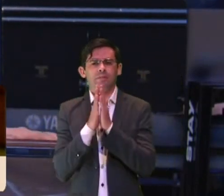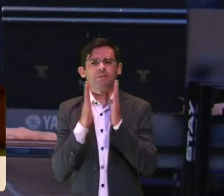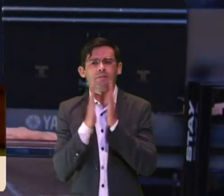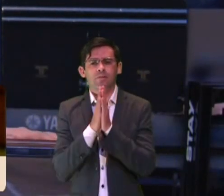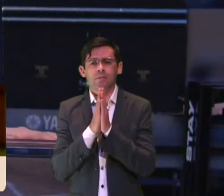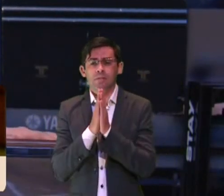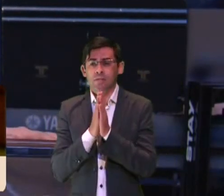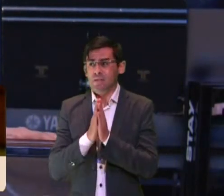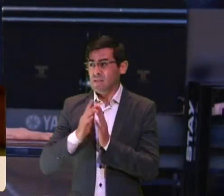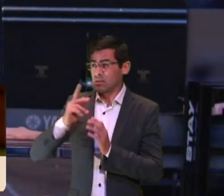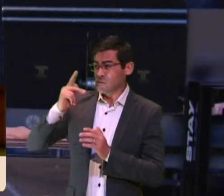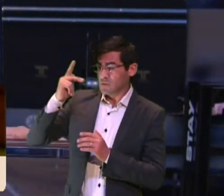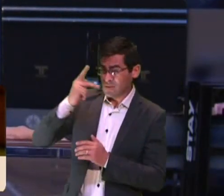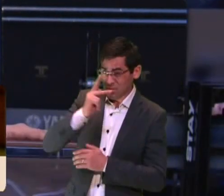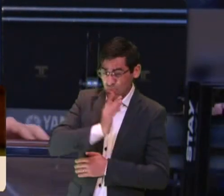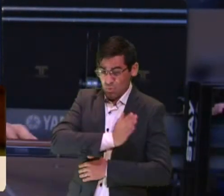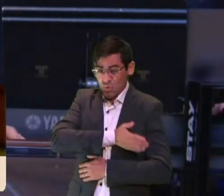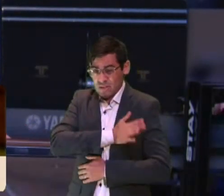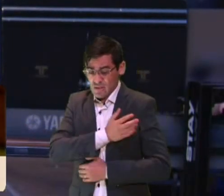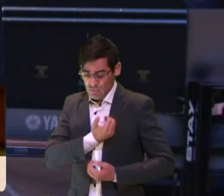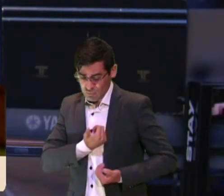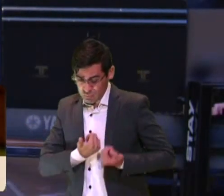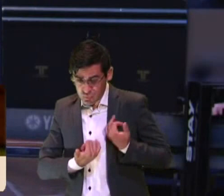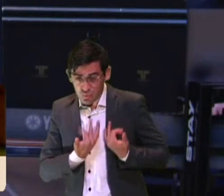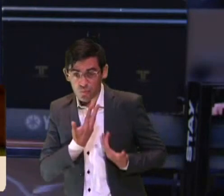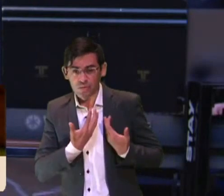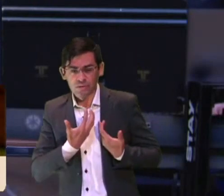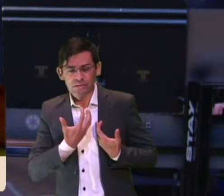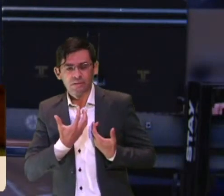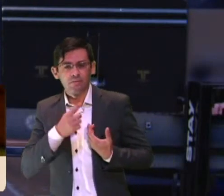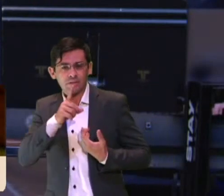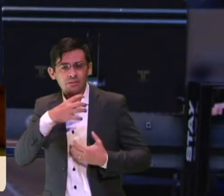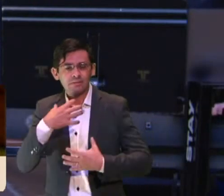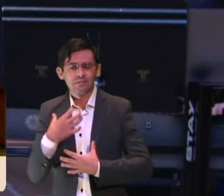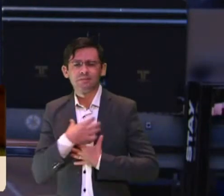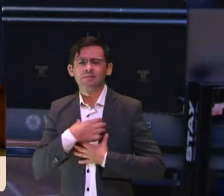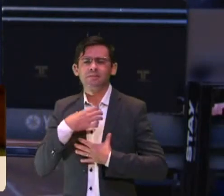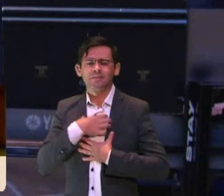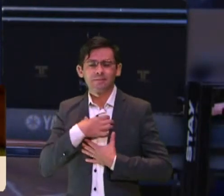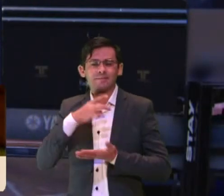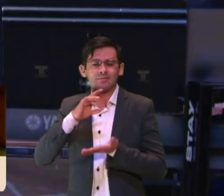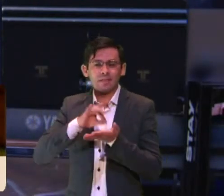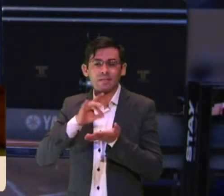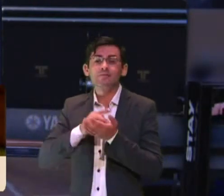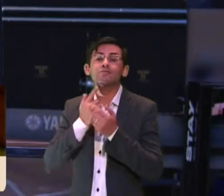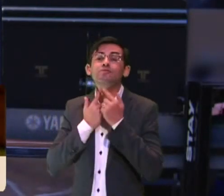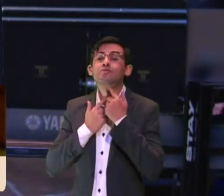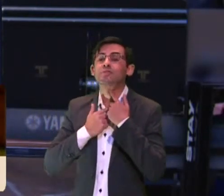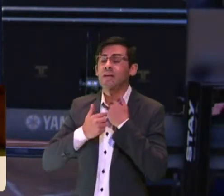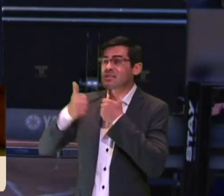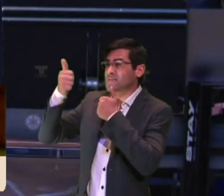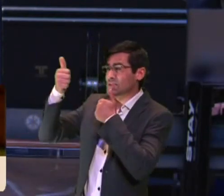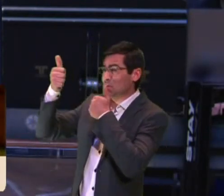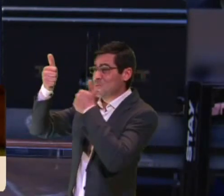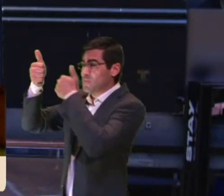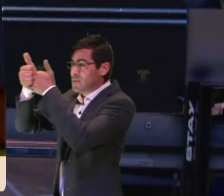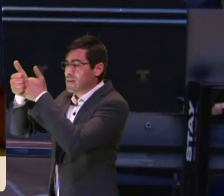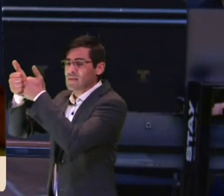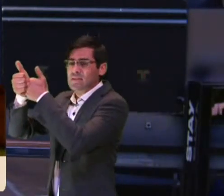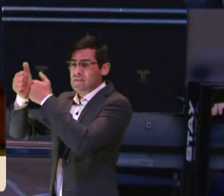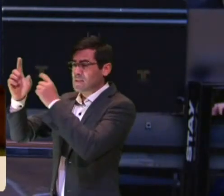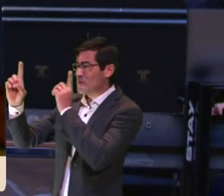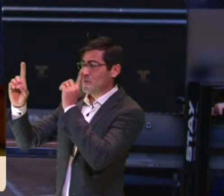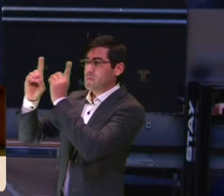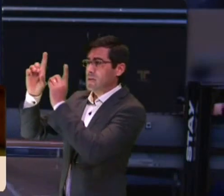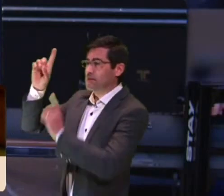seja aquecido, que hoje você sinta as saudades desse lugar onde o poder de Deus se manifesta.